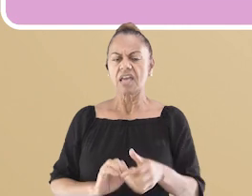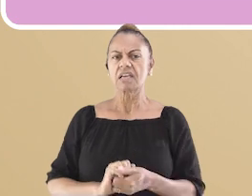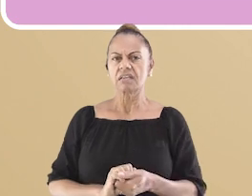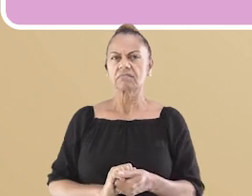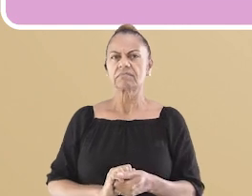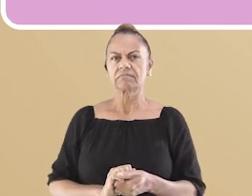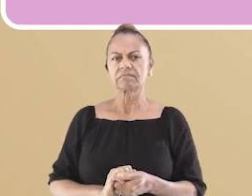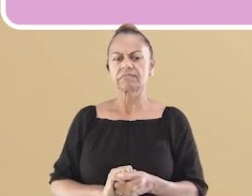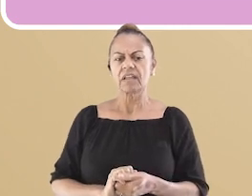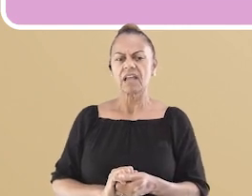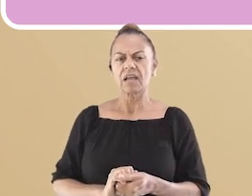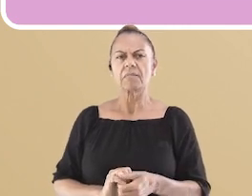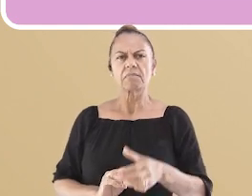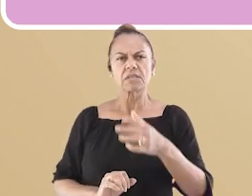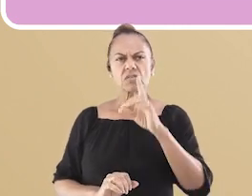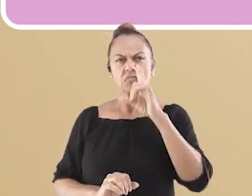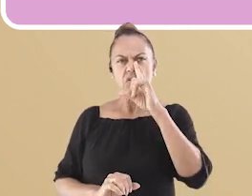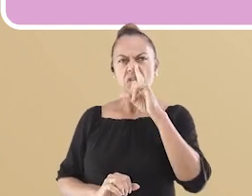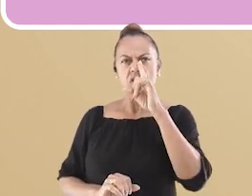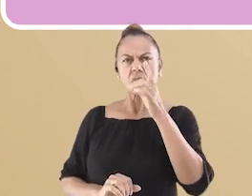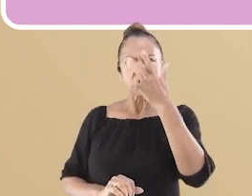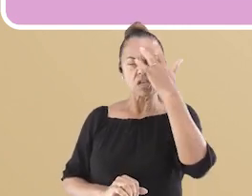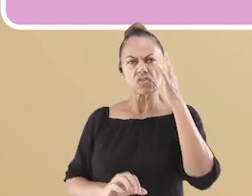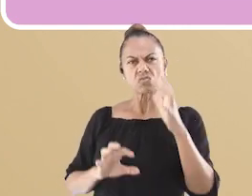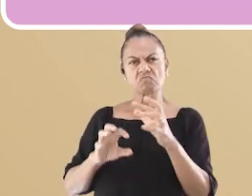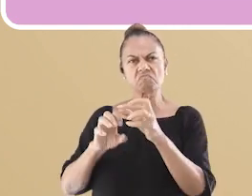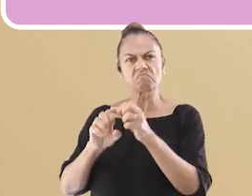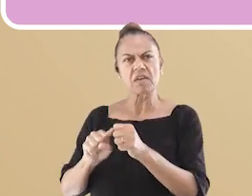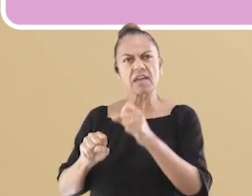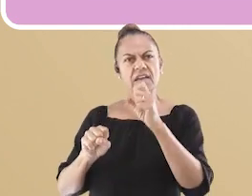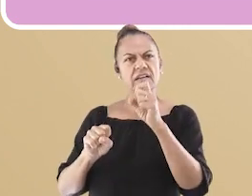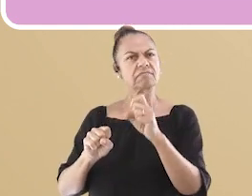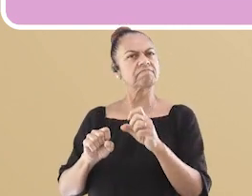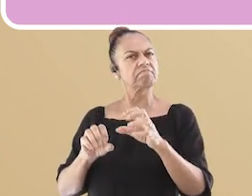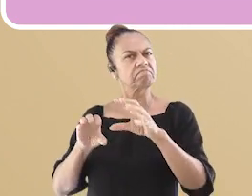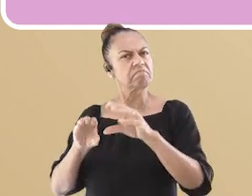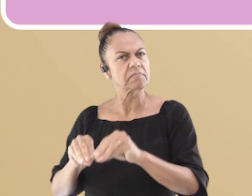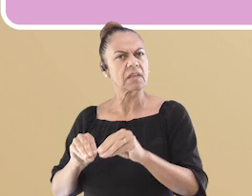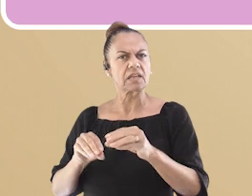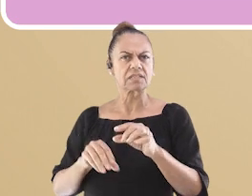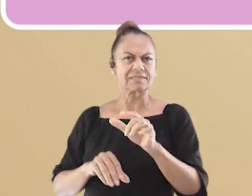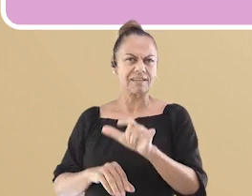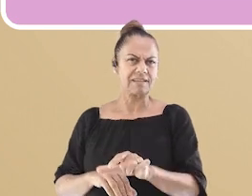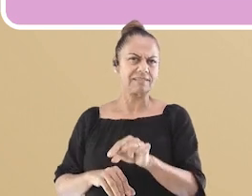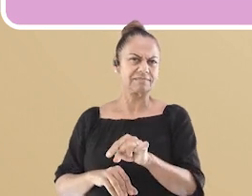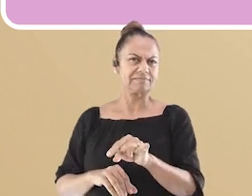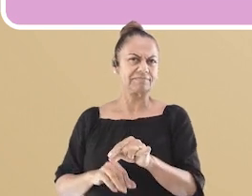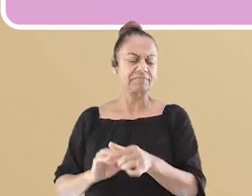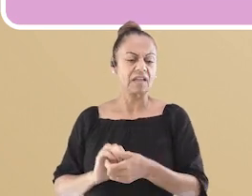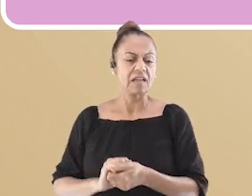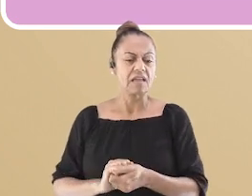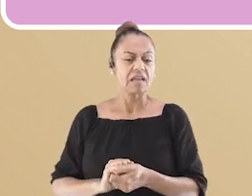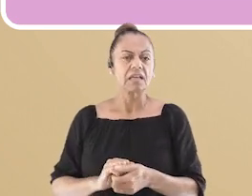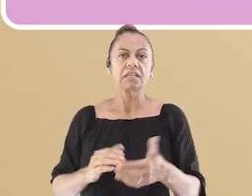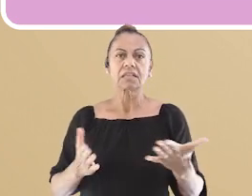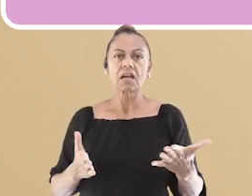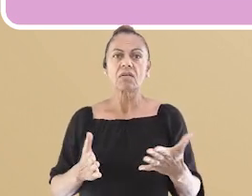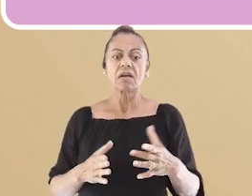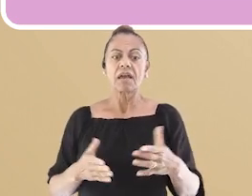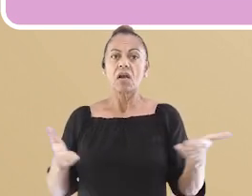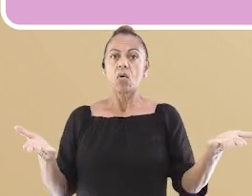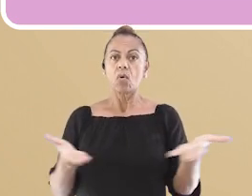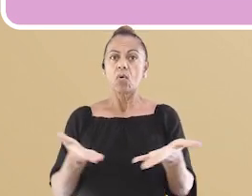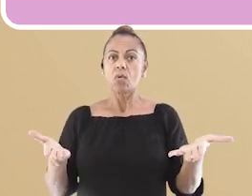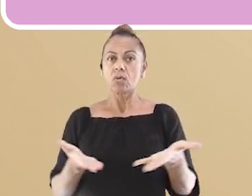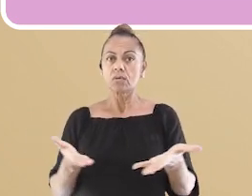com 15 anos, enquanto voltava da escola. Recuperou-se em Londres e se tornou